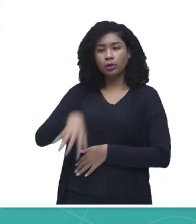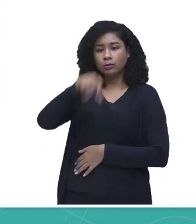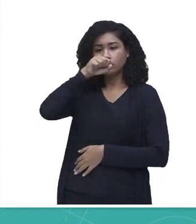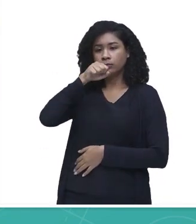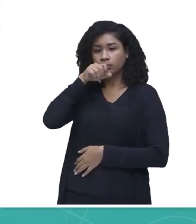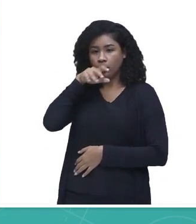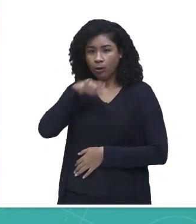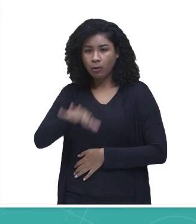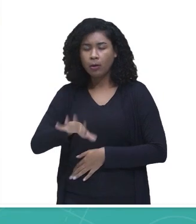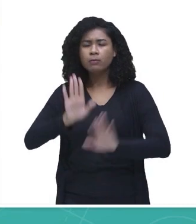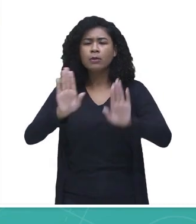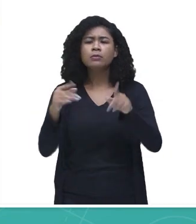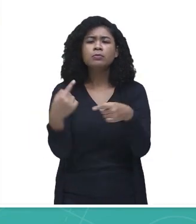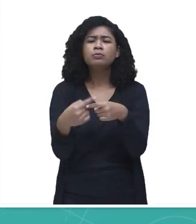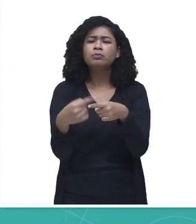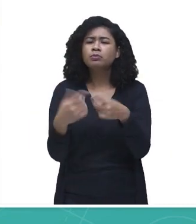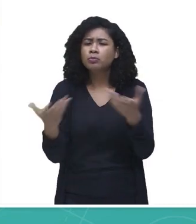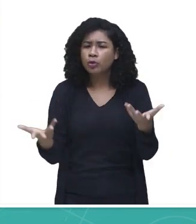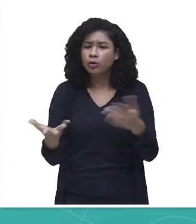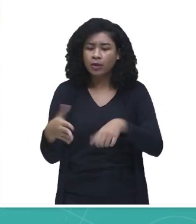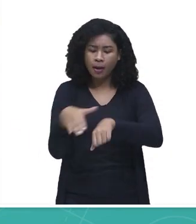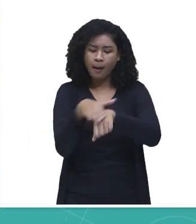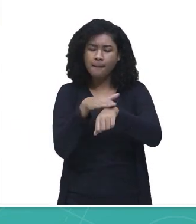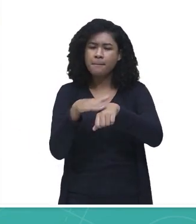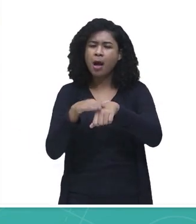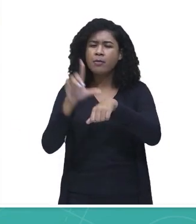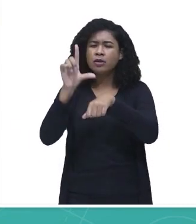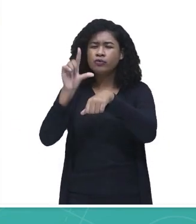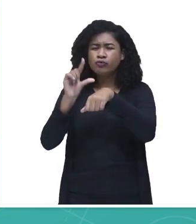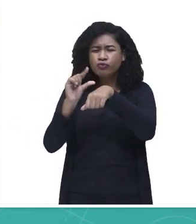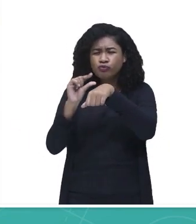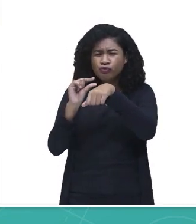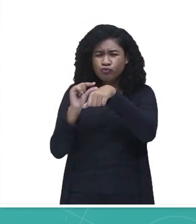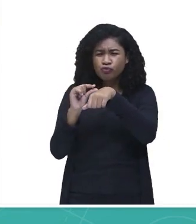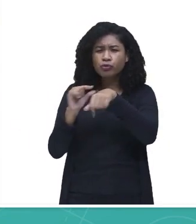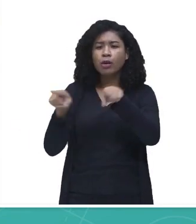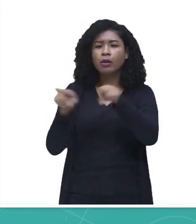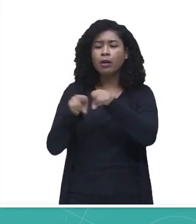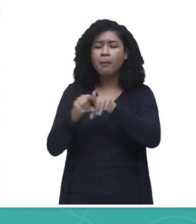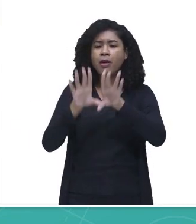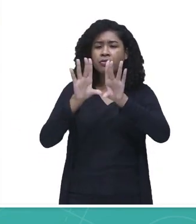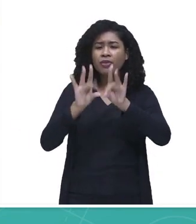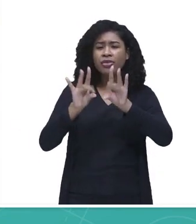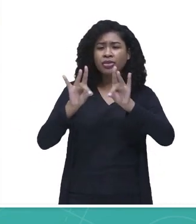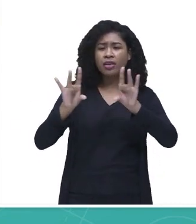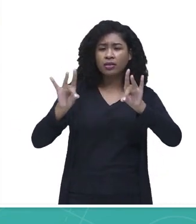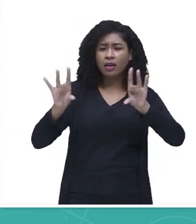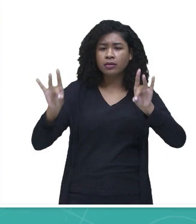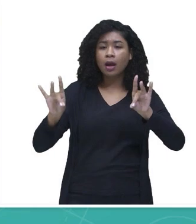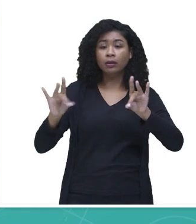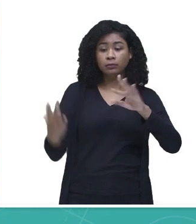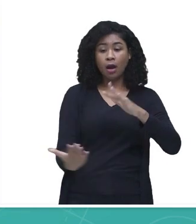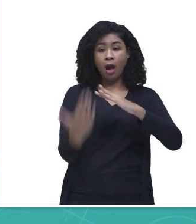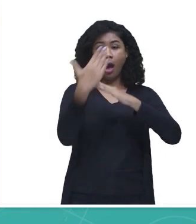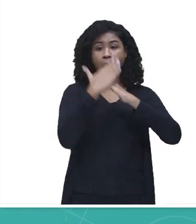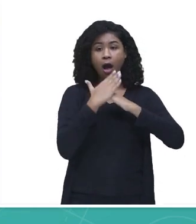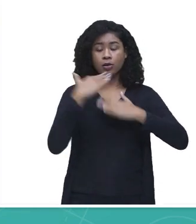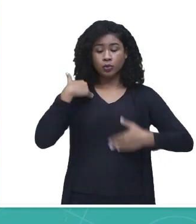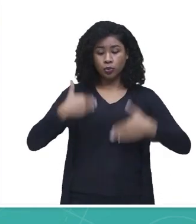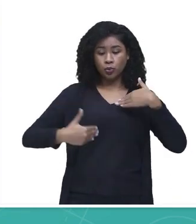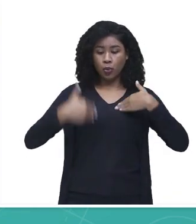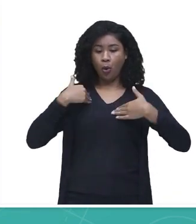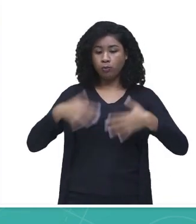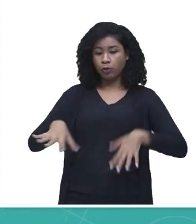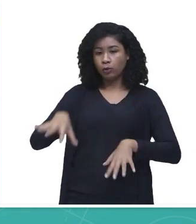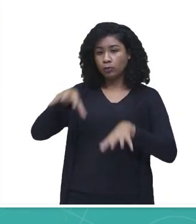pele deles é bem fina, úmida, e isso permite que esse animal realize sua respiração ali